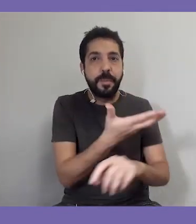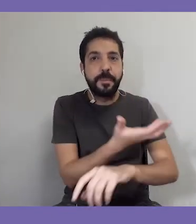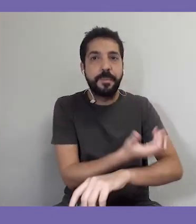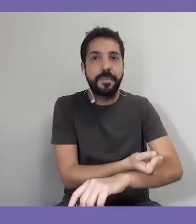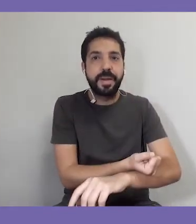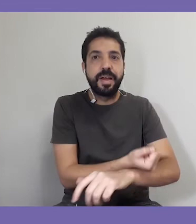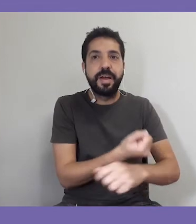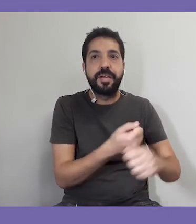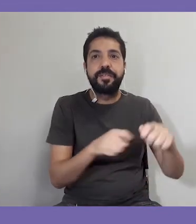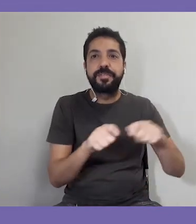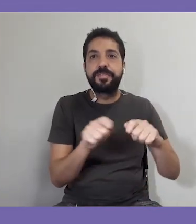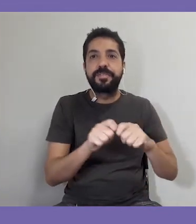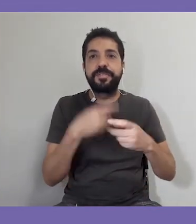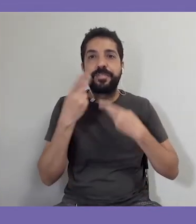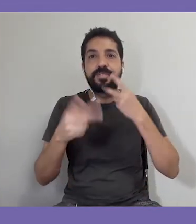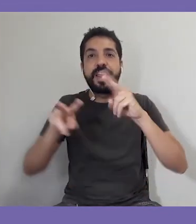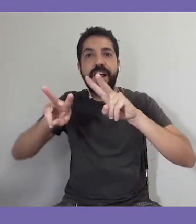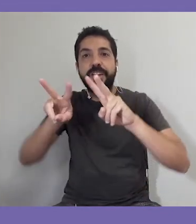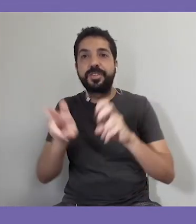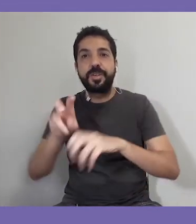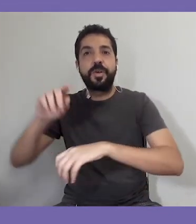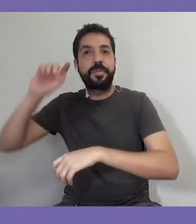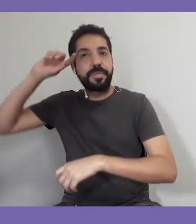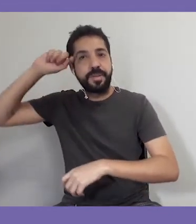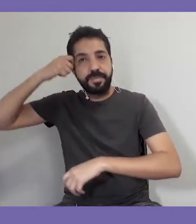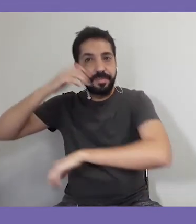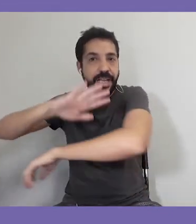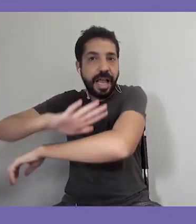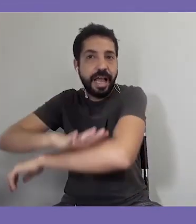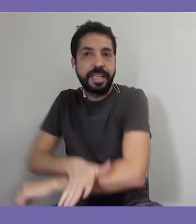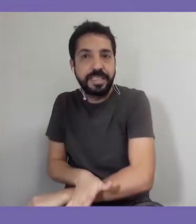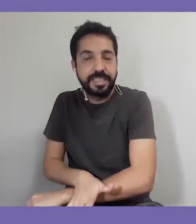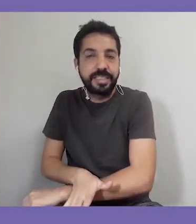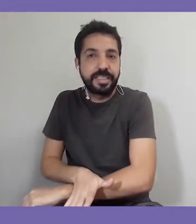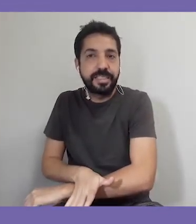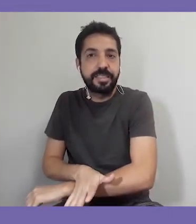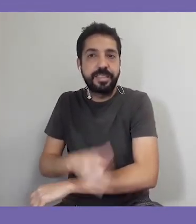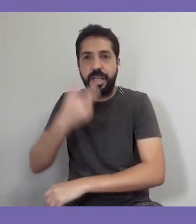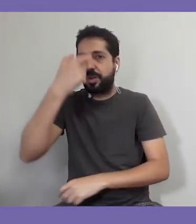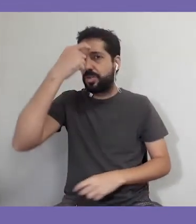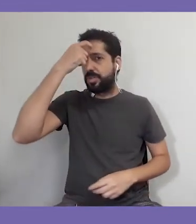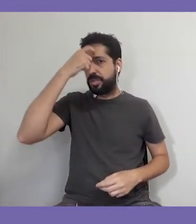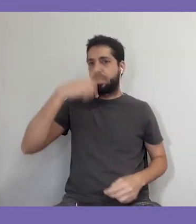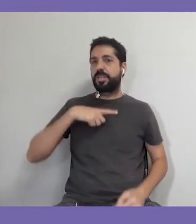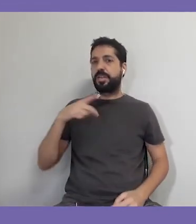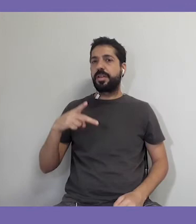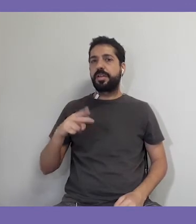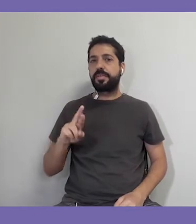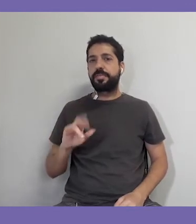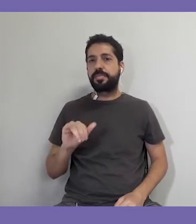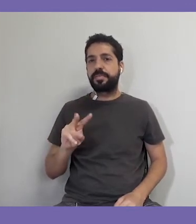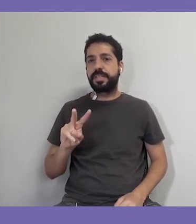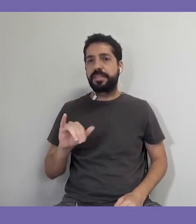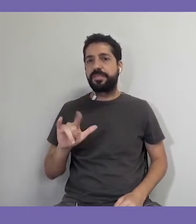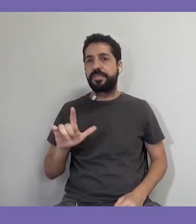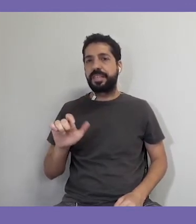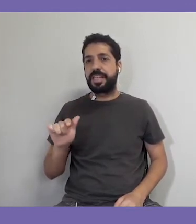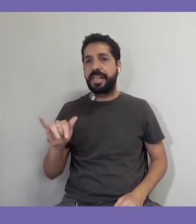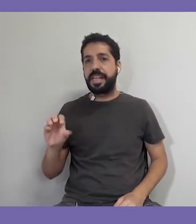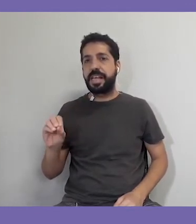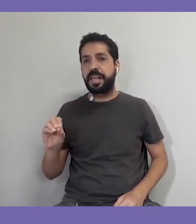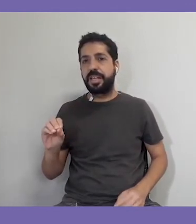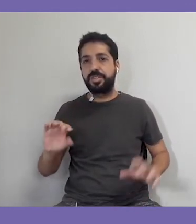como produtor e reprodutor do racismo e também como beneficiário consciente ou inconsciente privilégios de se